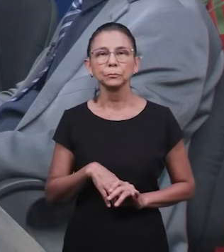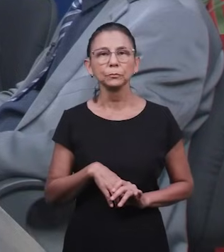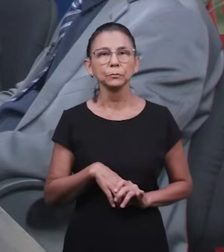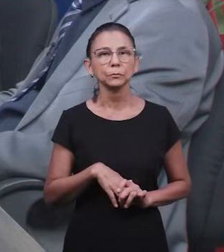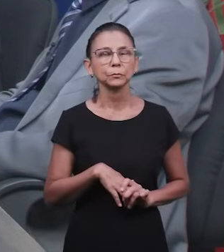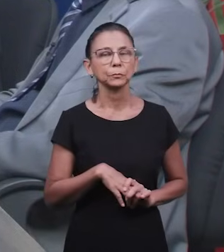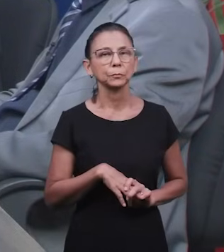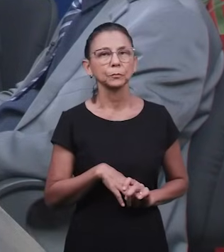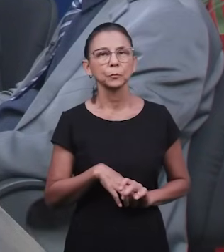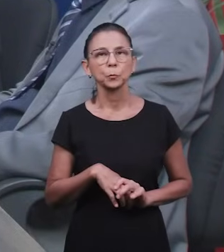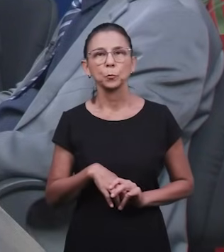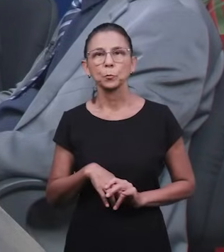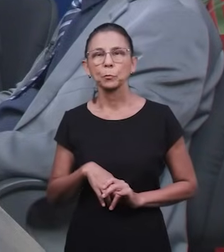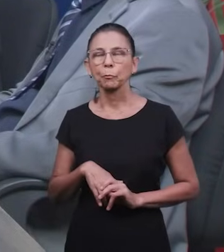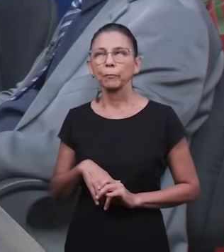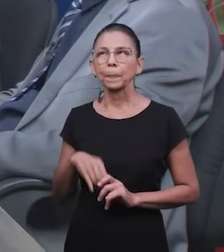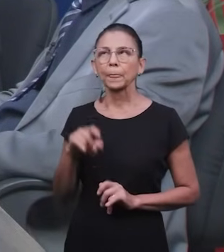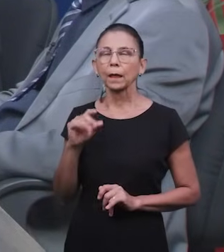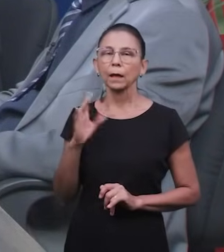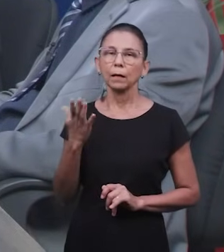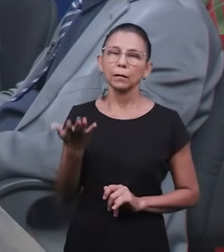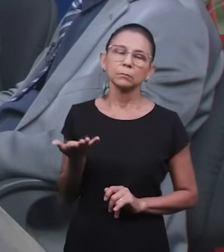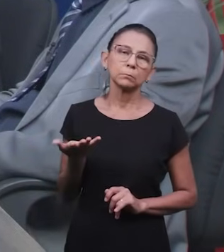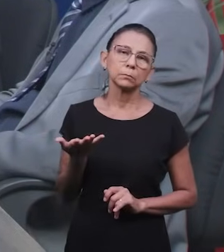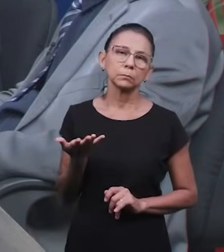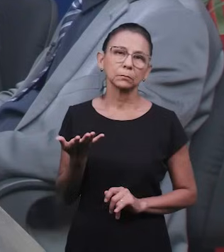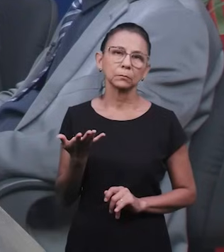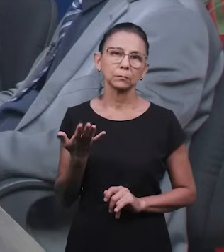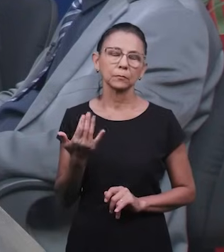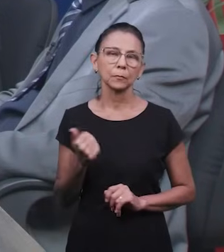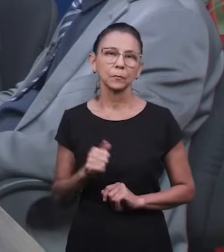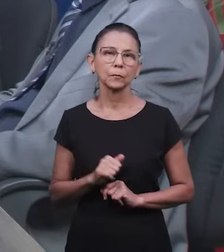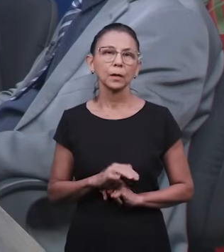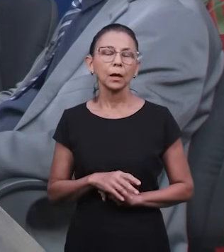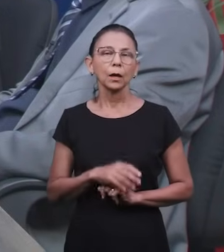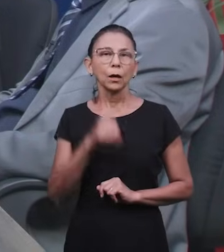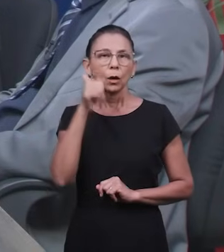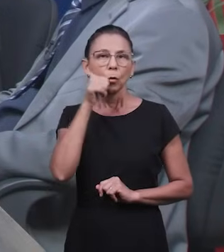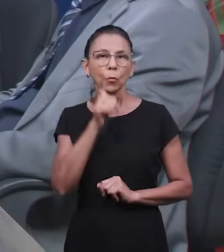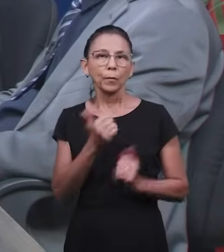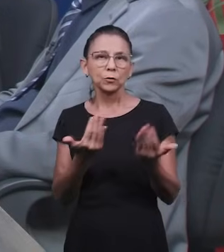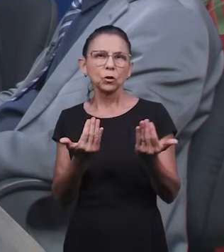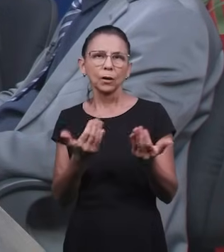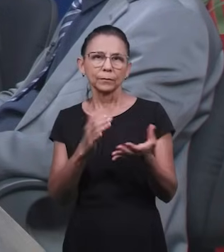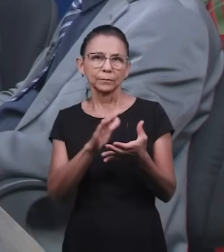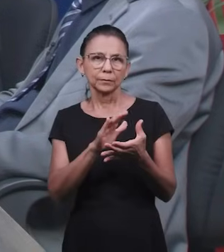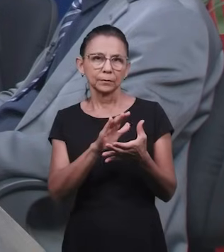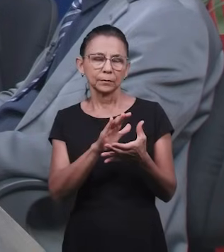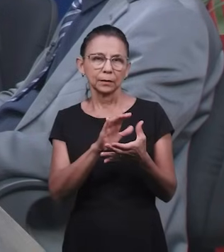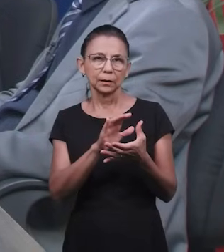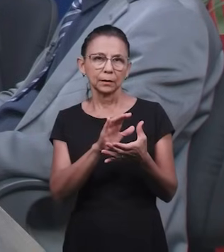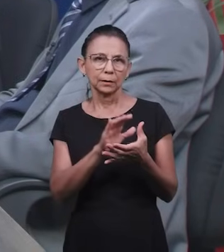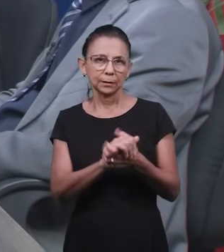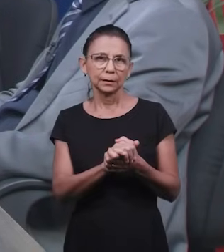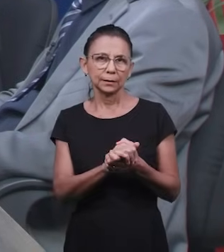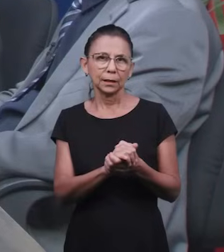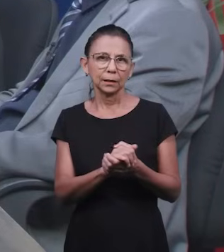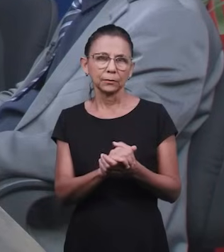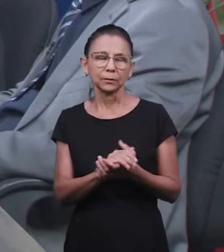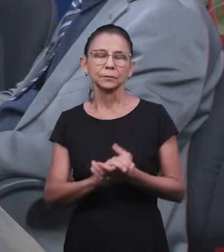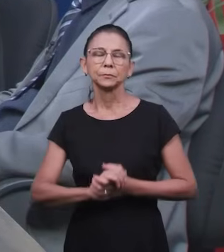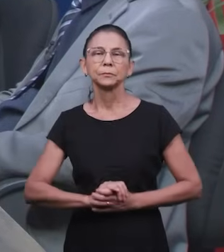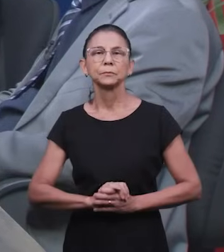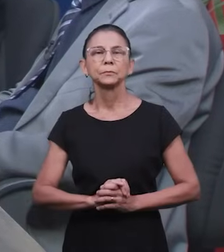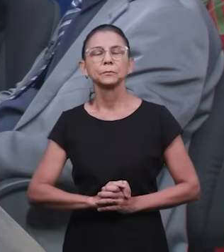Nós recebemos um telefonema de uma jovem senhora que